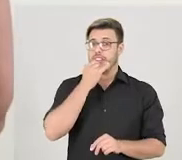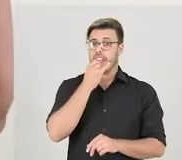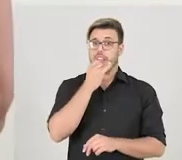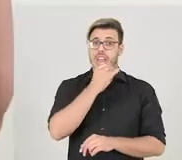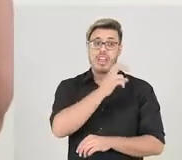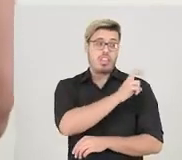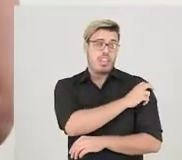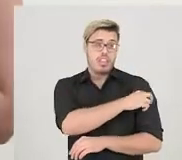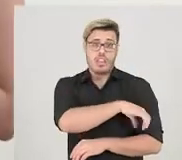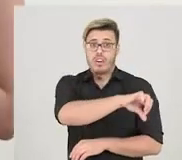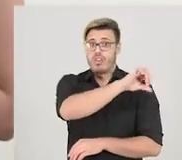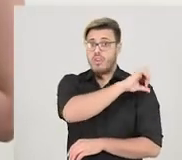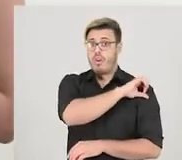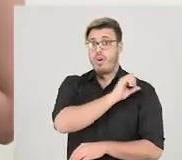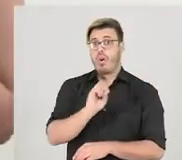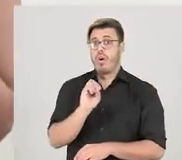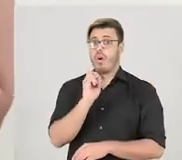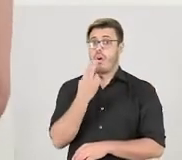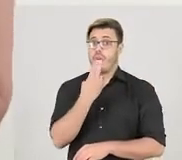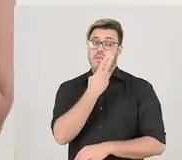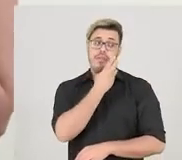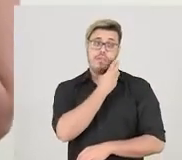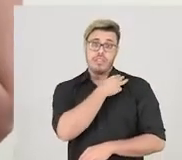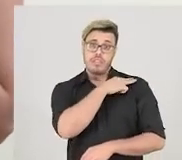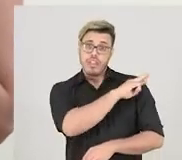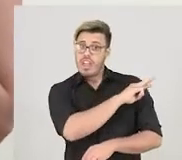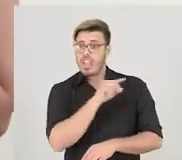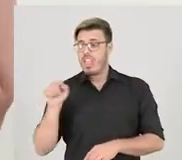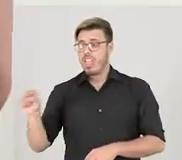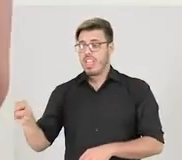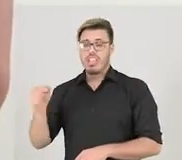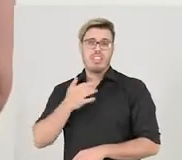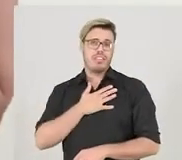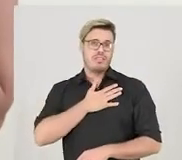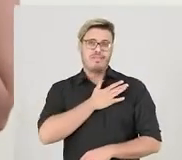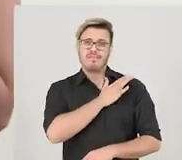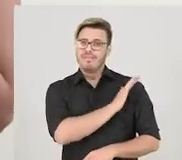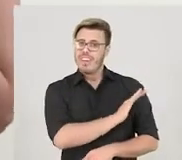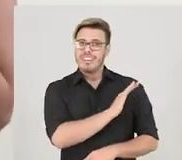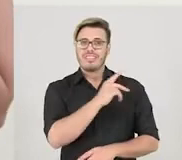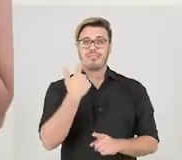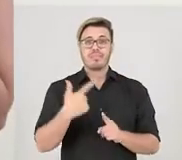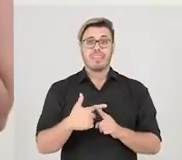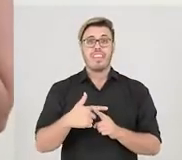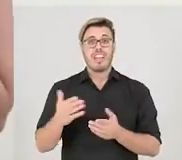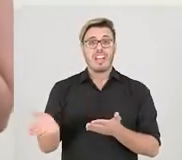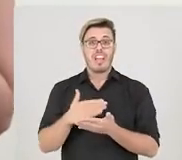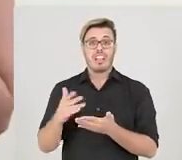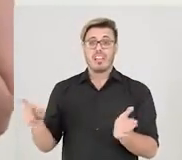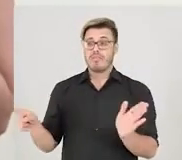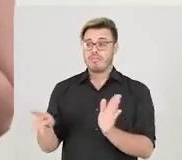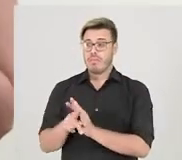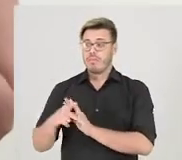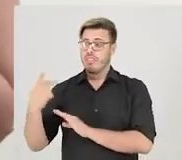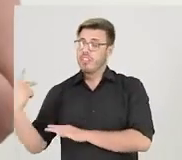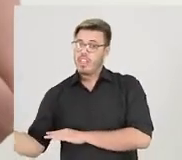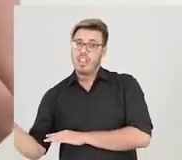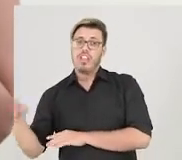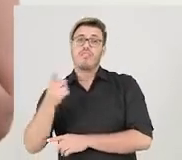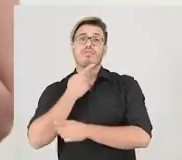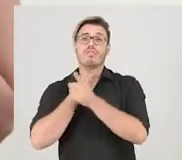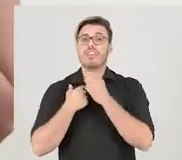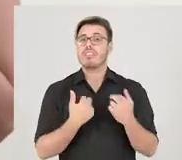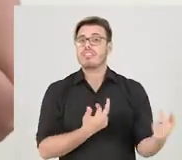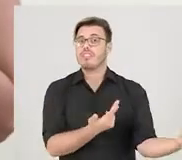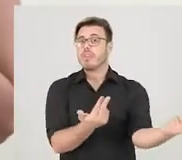ter o caderno igual dos outros colegas. Então, vamos tentar usar de bom senso e ir ajustando essas